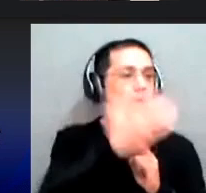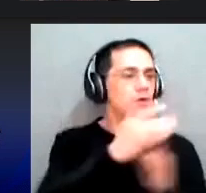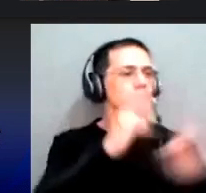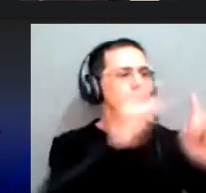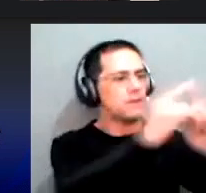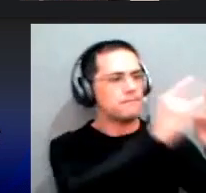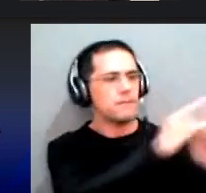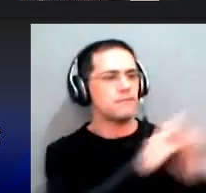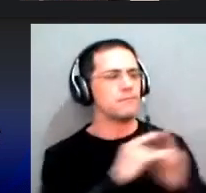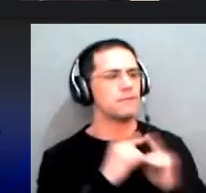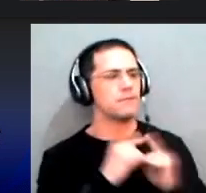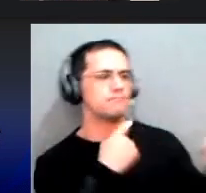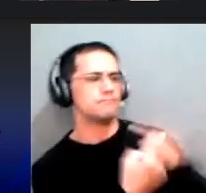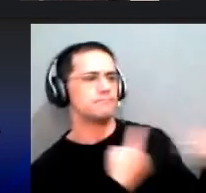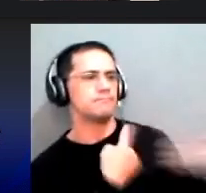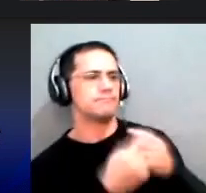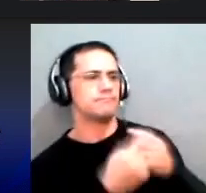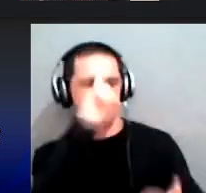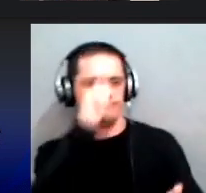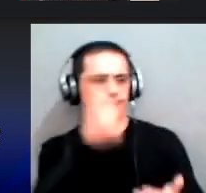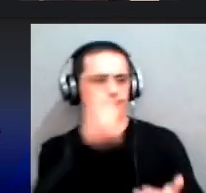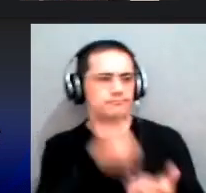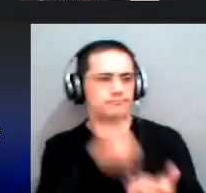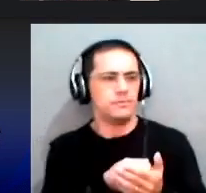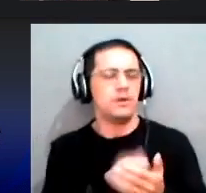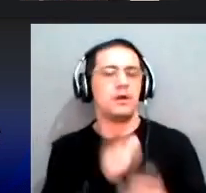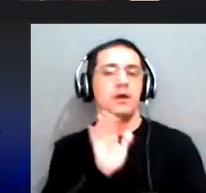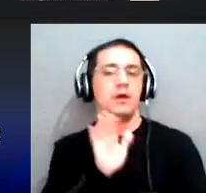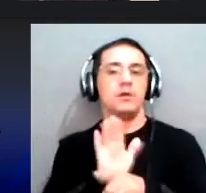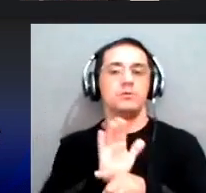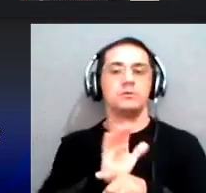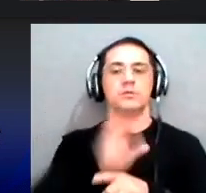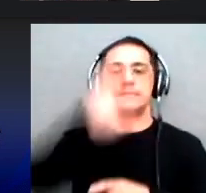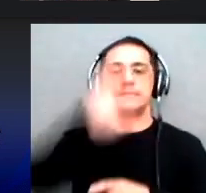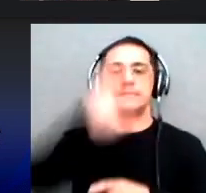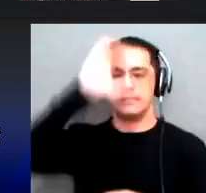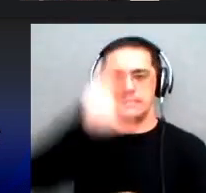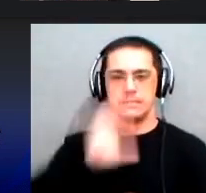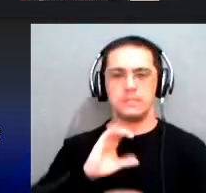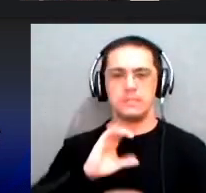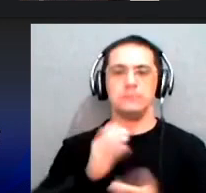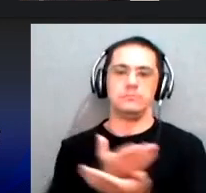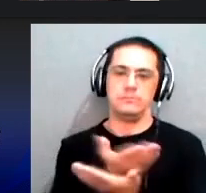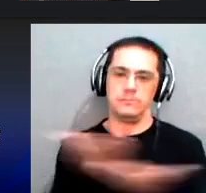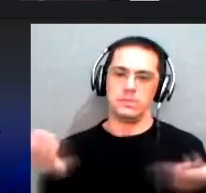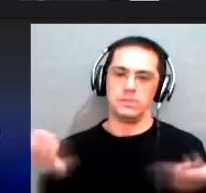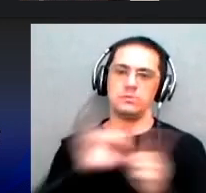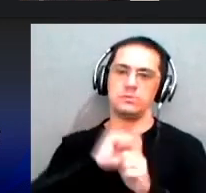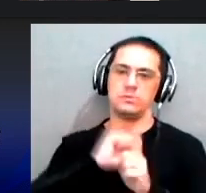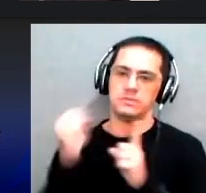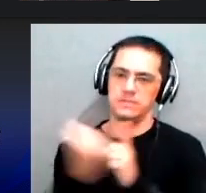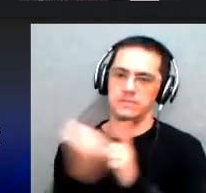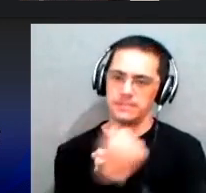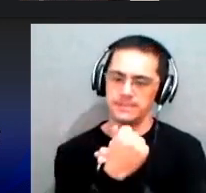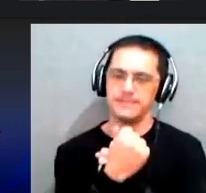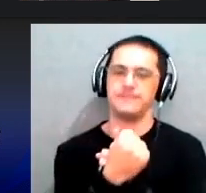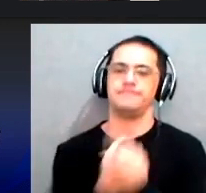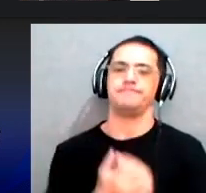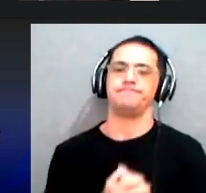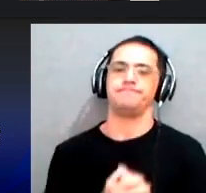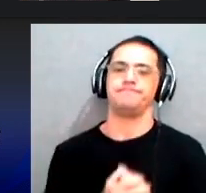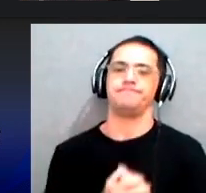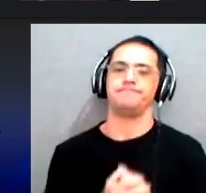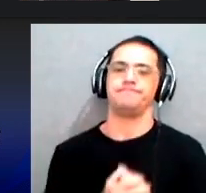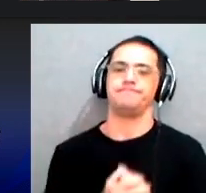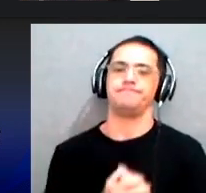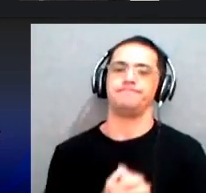civil, sem a qual a cidadania política e a cidadania social não se realiza. Quando